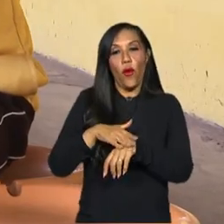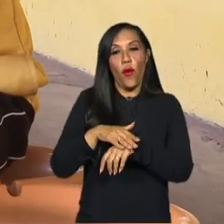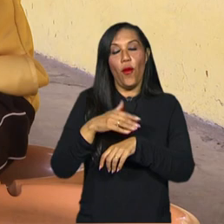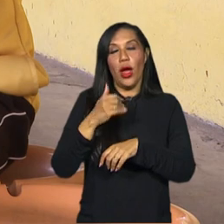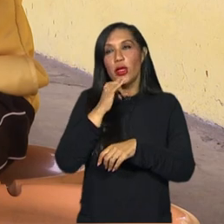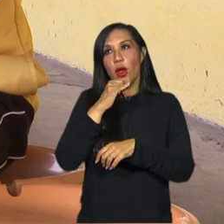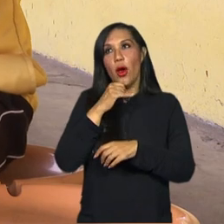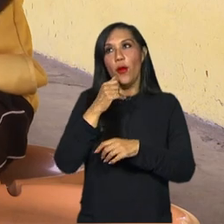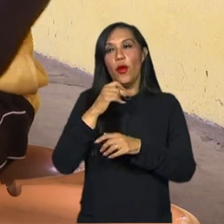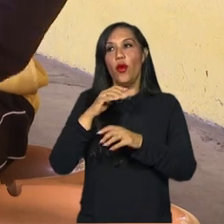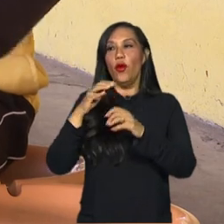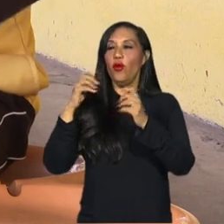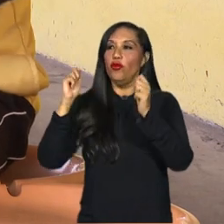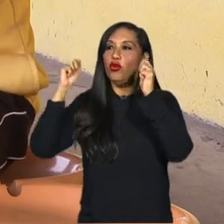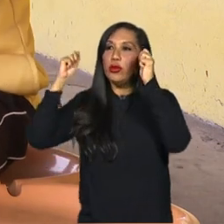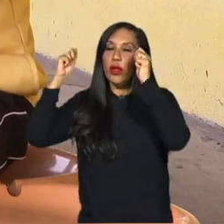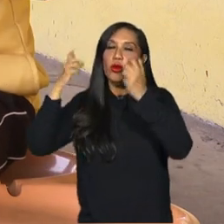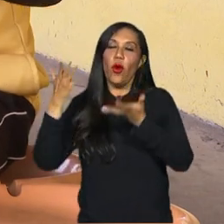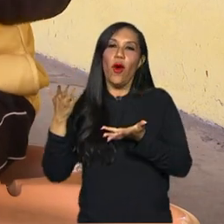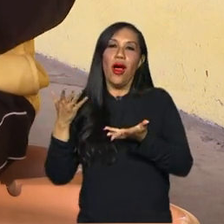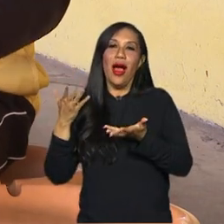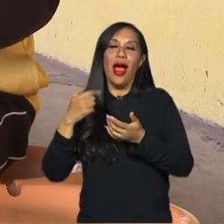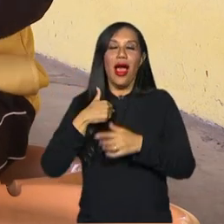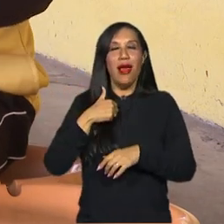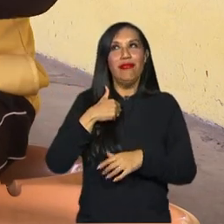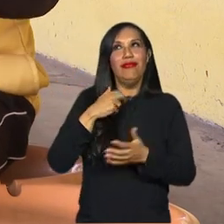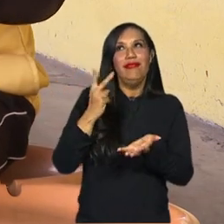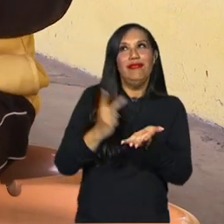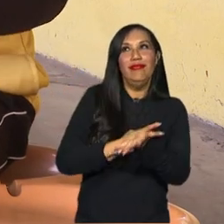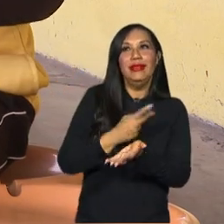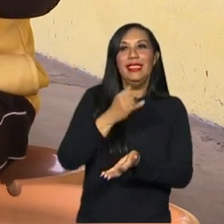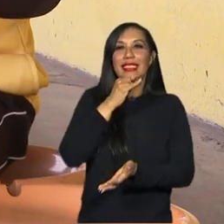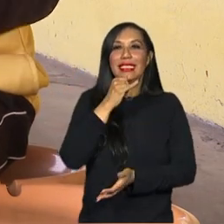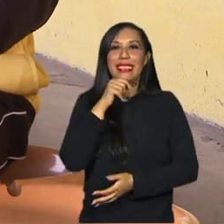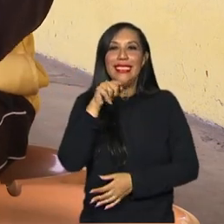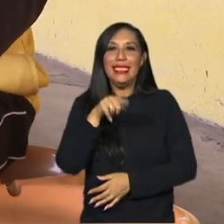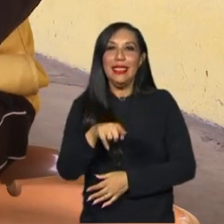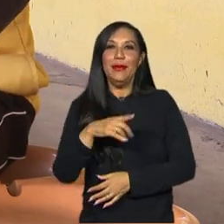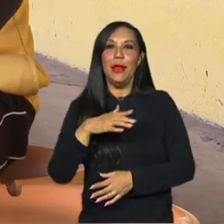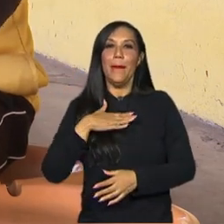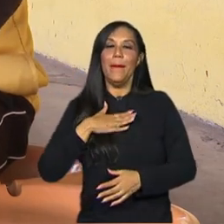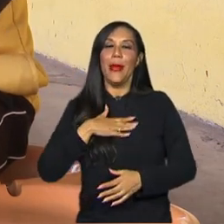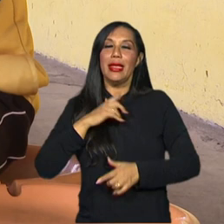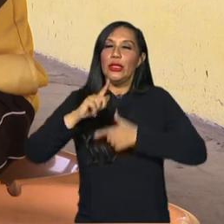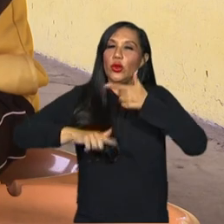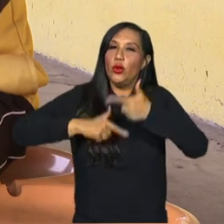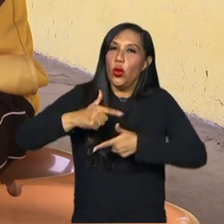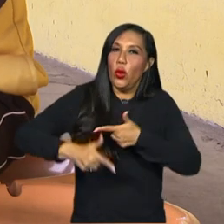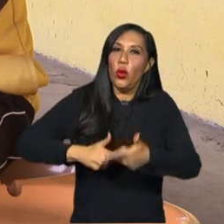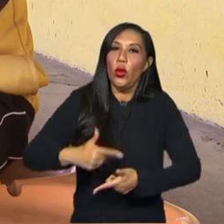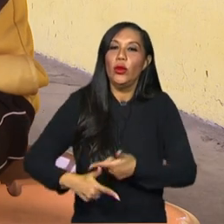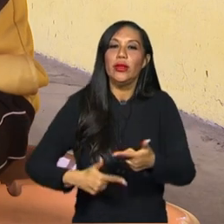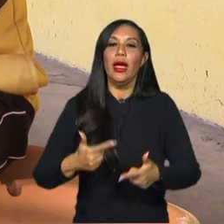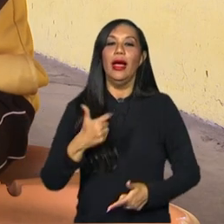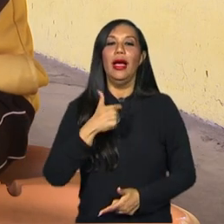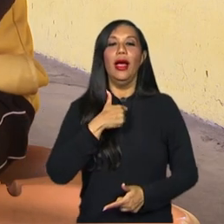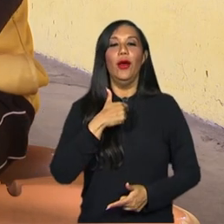como torcedor e eu fui, nas minhas garras, nas minhas lutas, eu